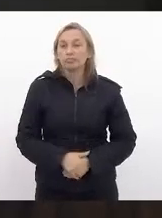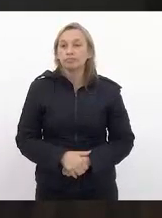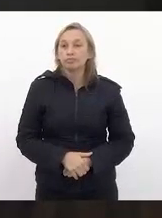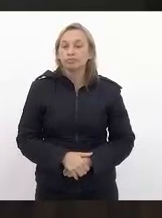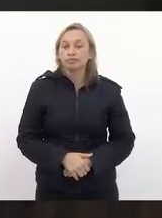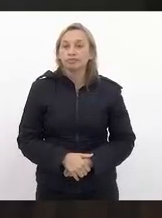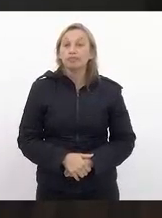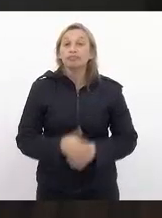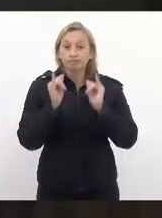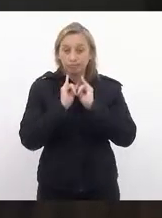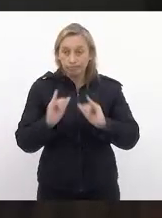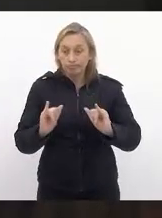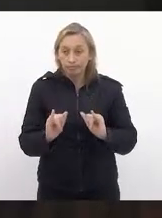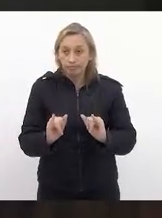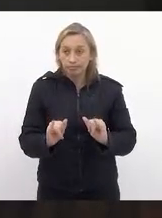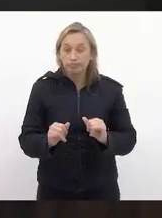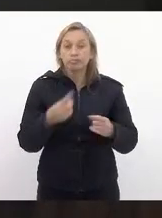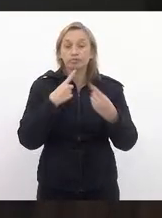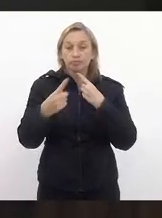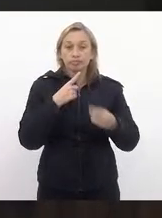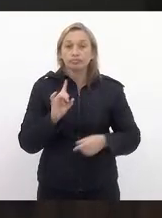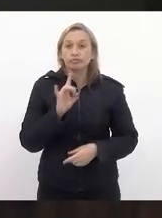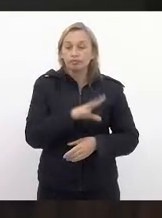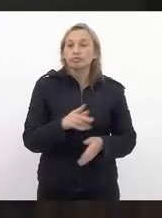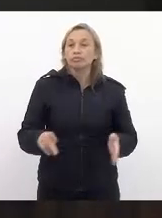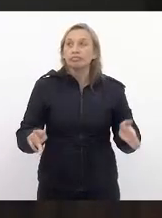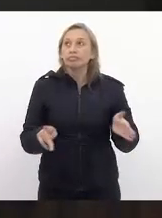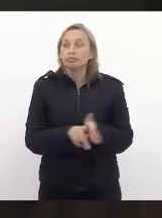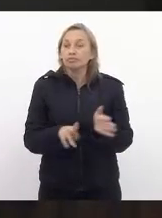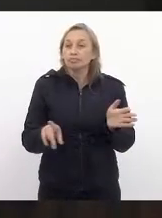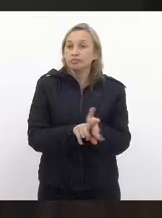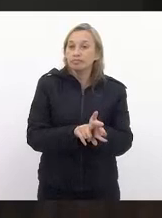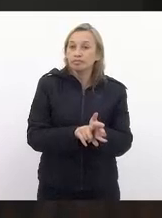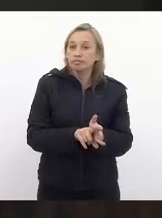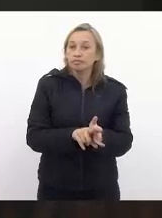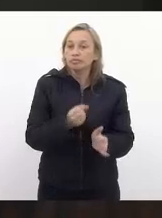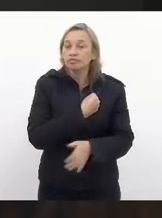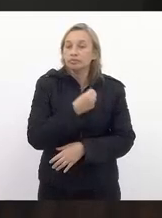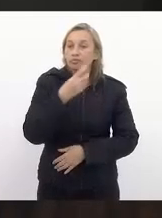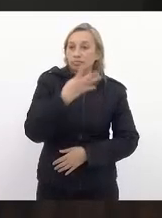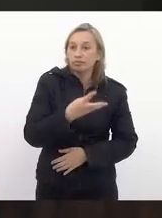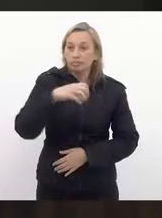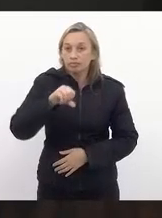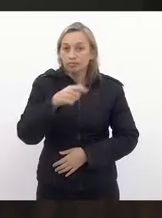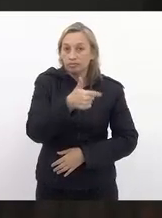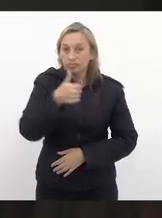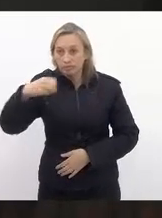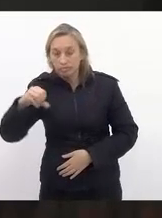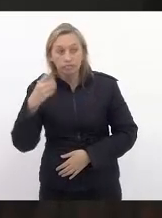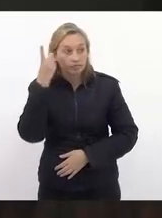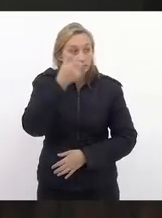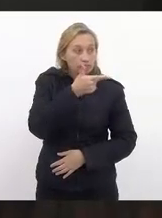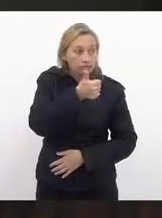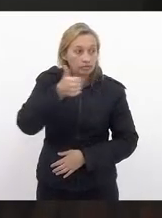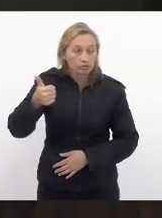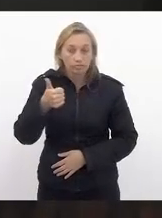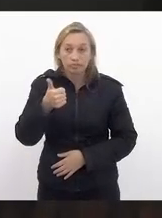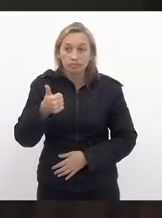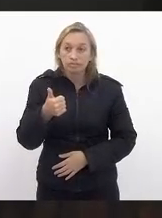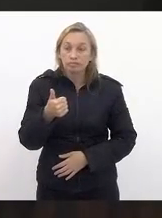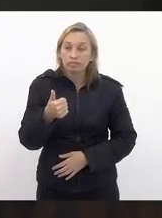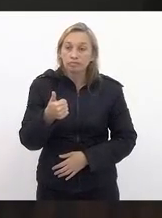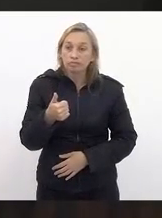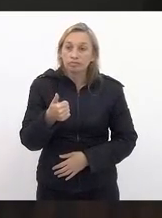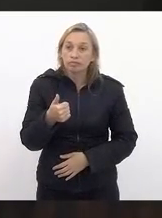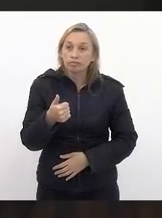o anúncio em regime de urgência em discussão única projeto de lei nº 49/19 2021 de